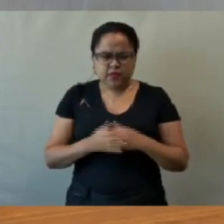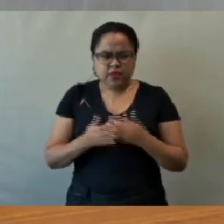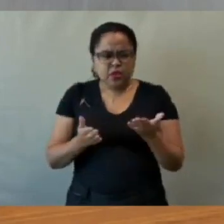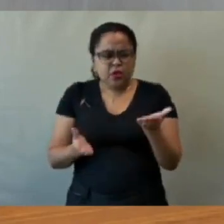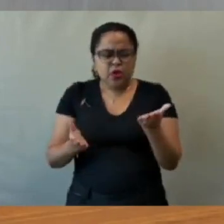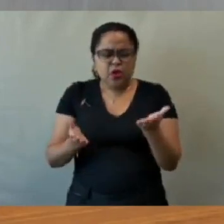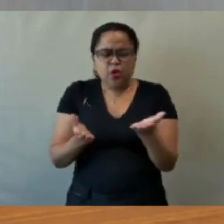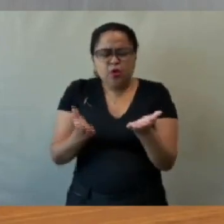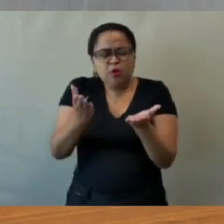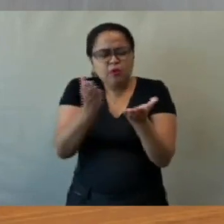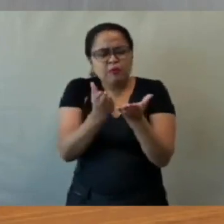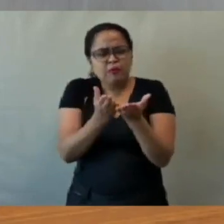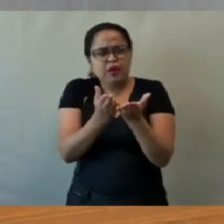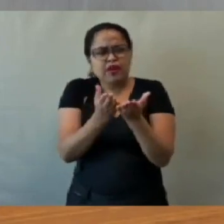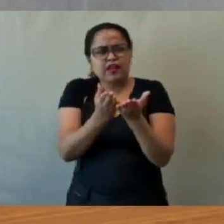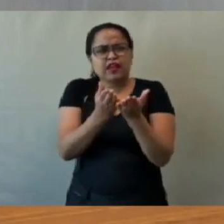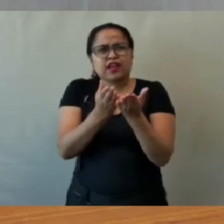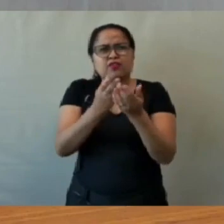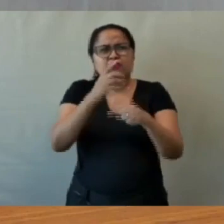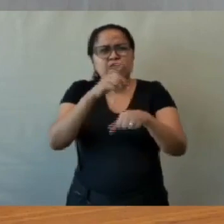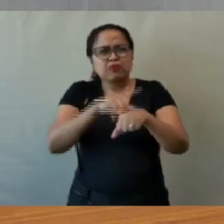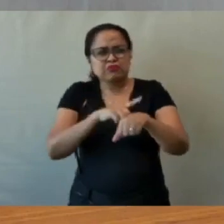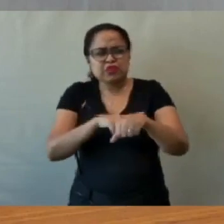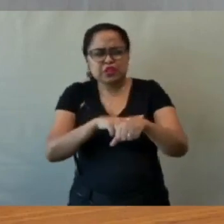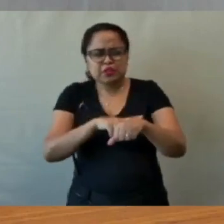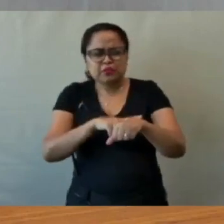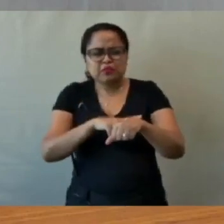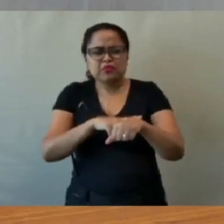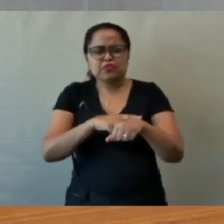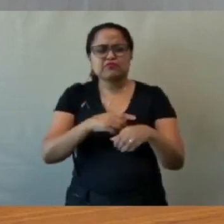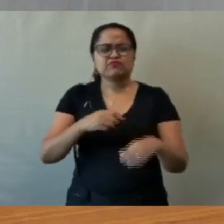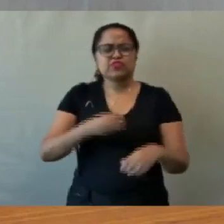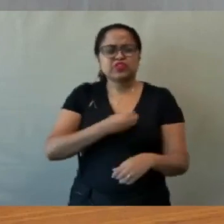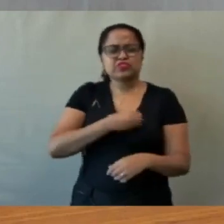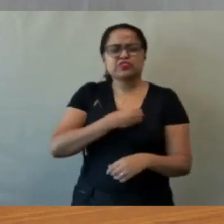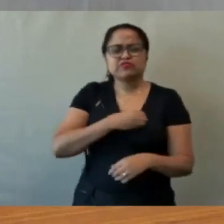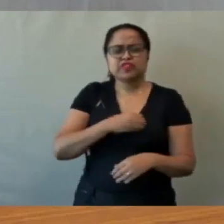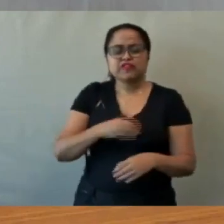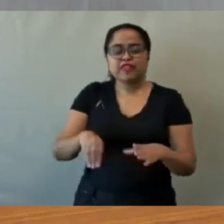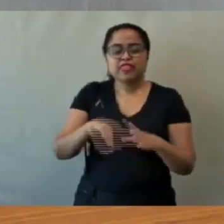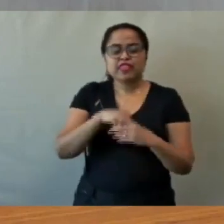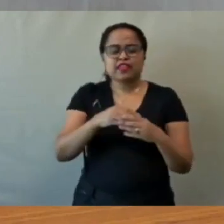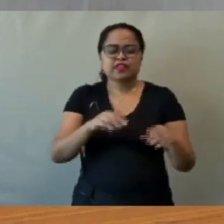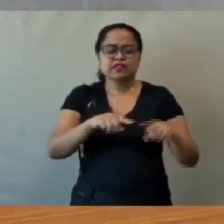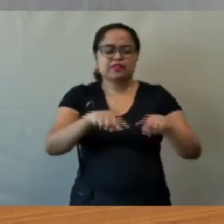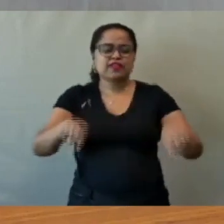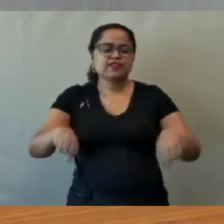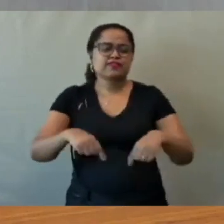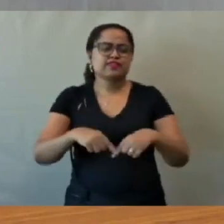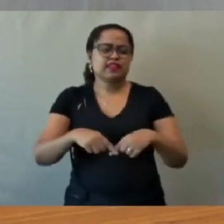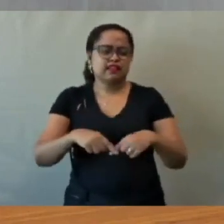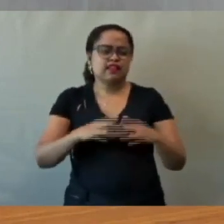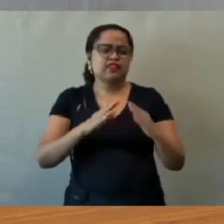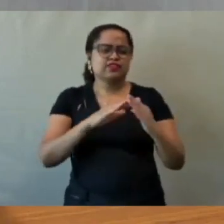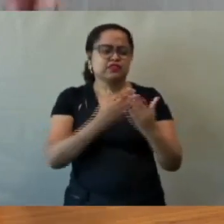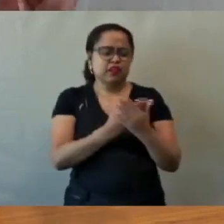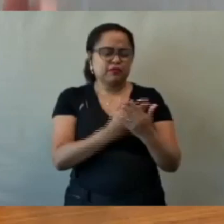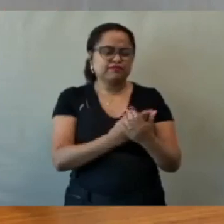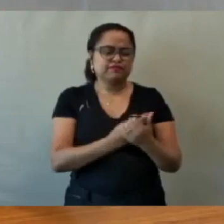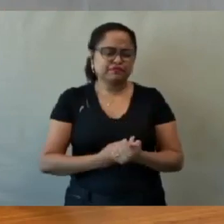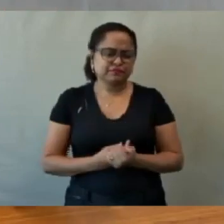tempo com o que a gente vive hoje dentro de sala de aula. É, eu gostaria também de falar outra coisa, que eu falei